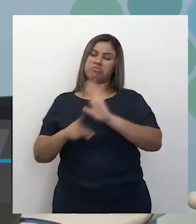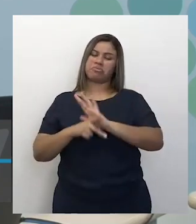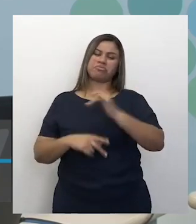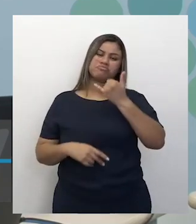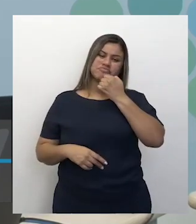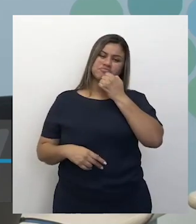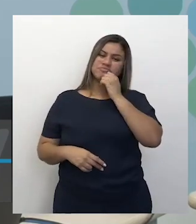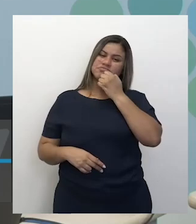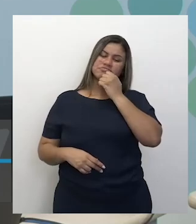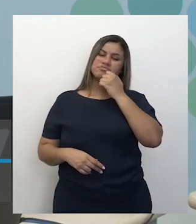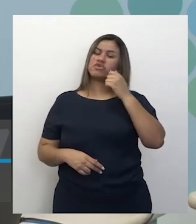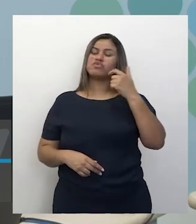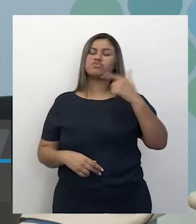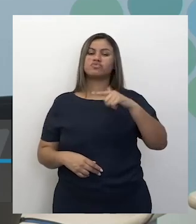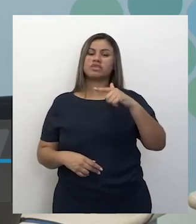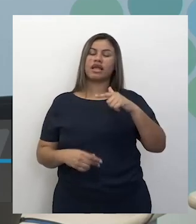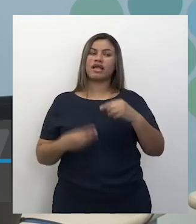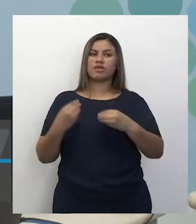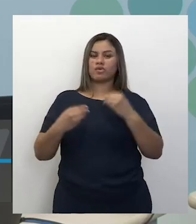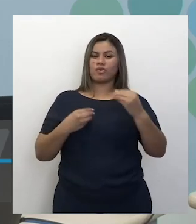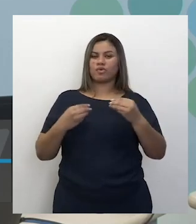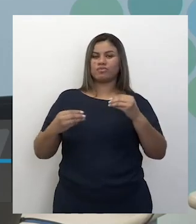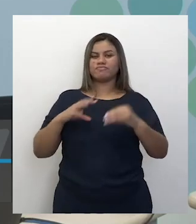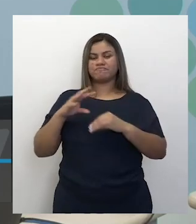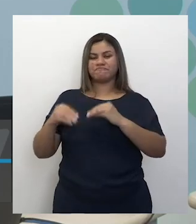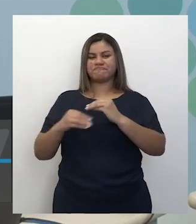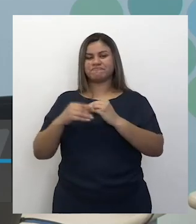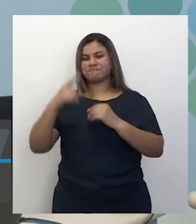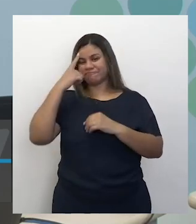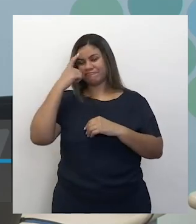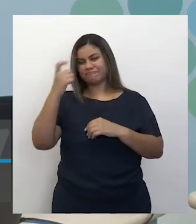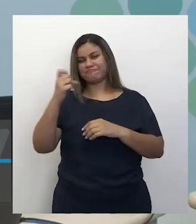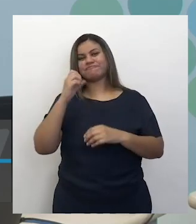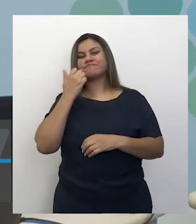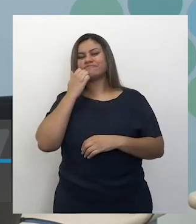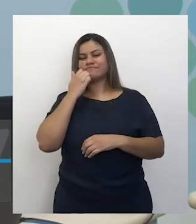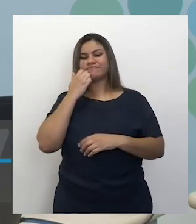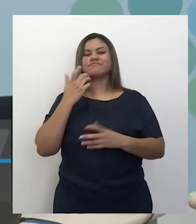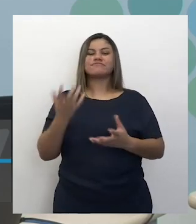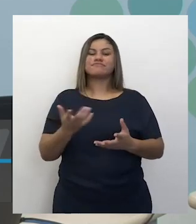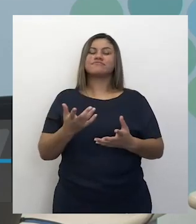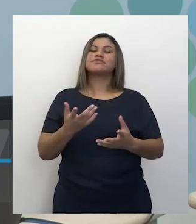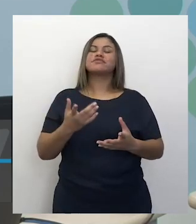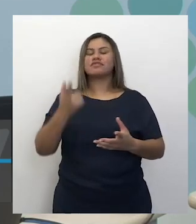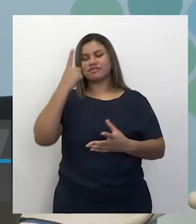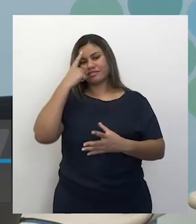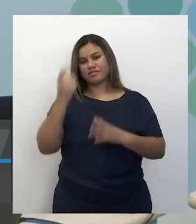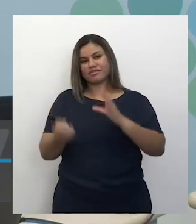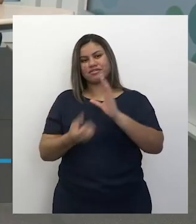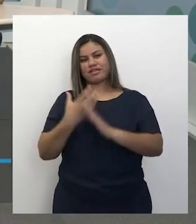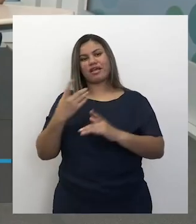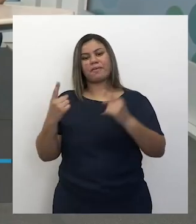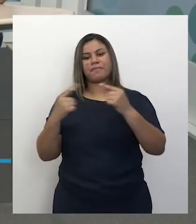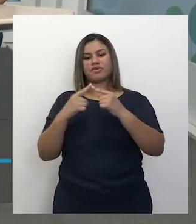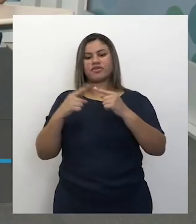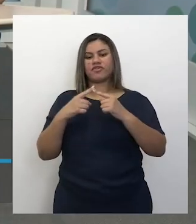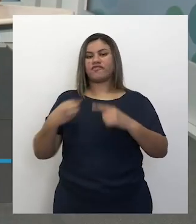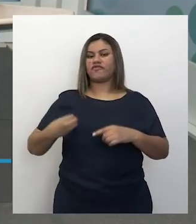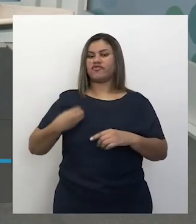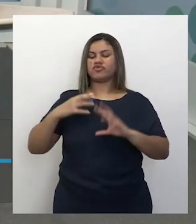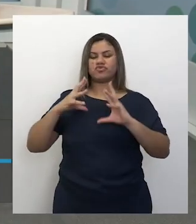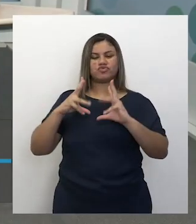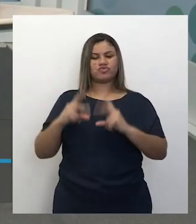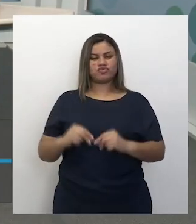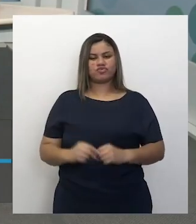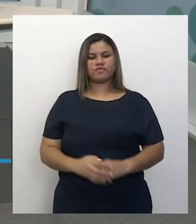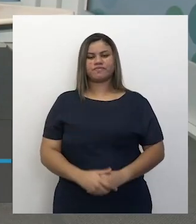para introduzir essa nova ideia científica. Então, a criatividade ela é essencial em todas as áreas da vida. Eu vou fazer um desafio